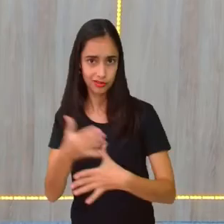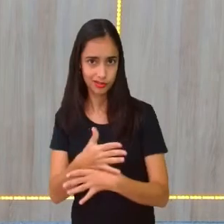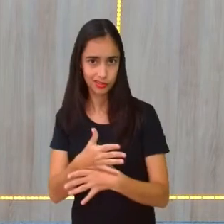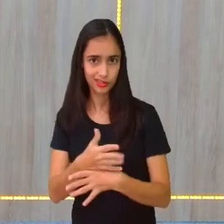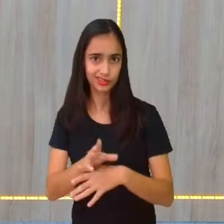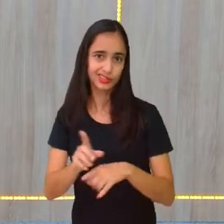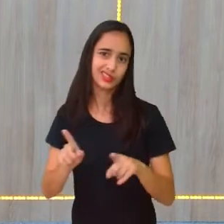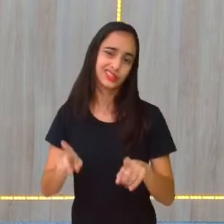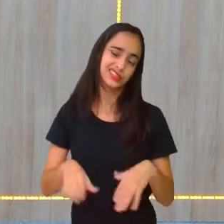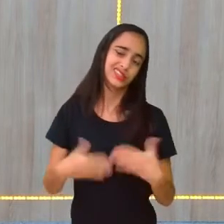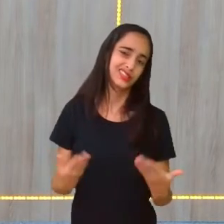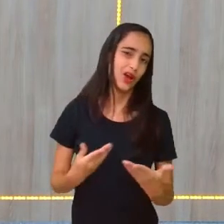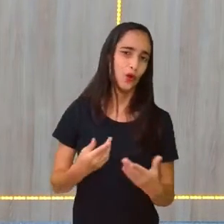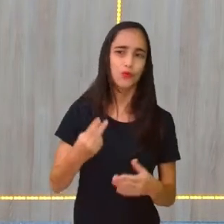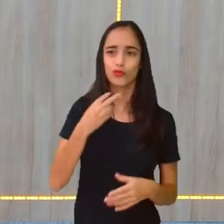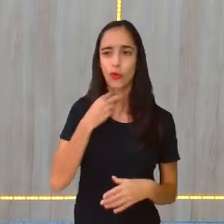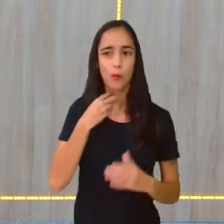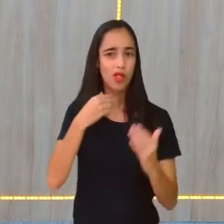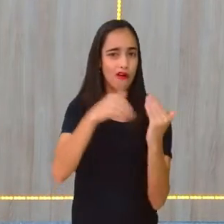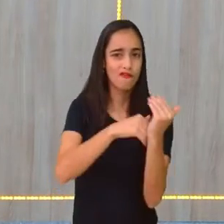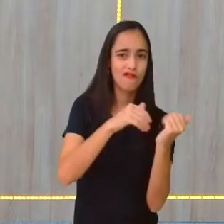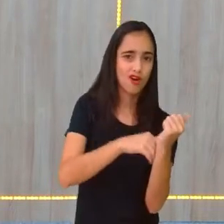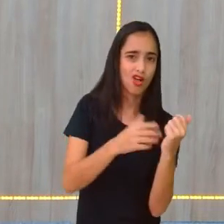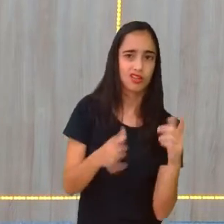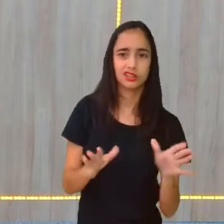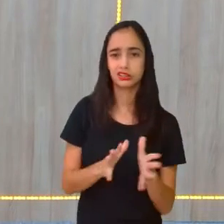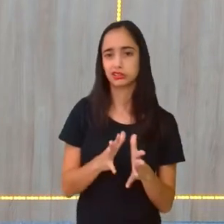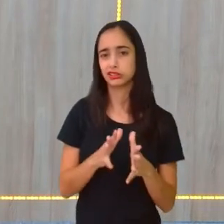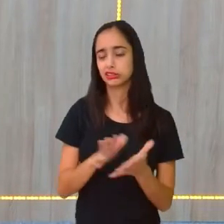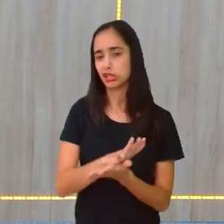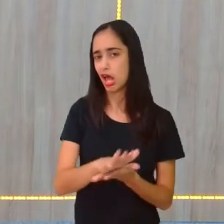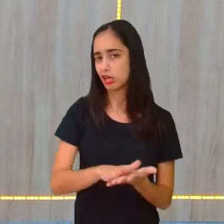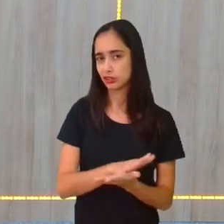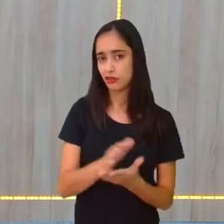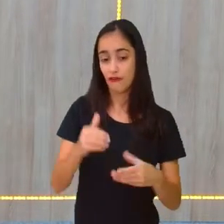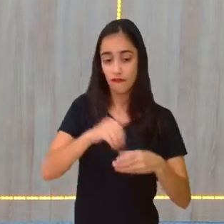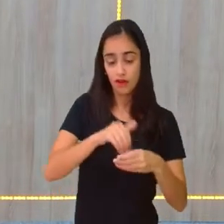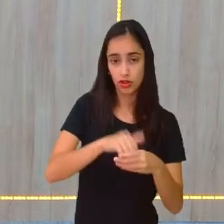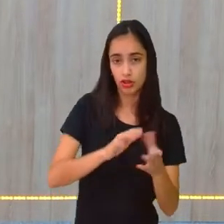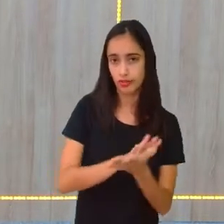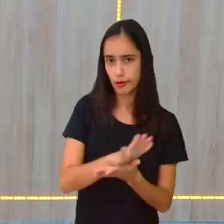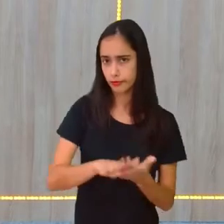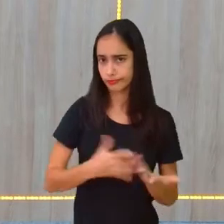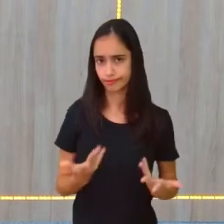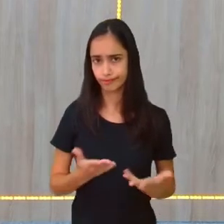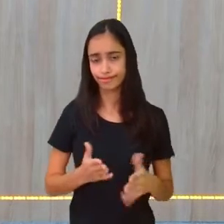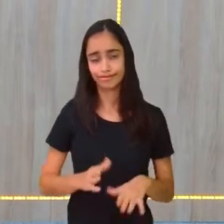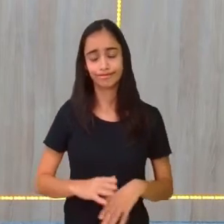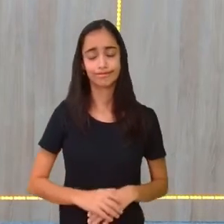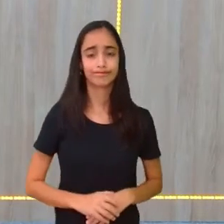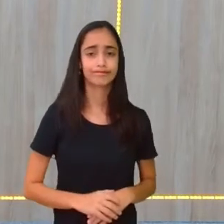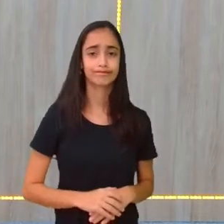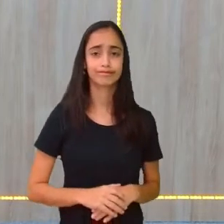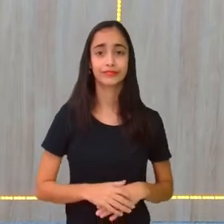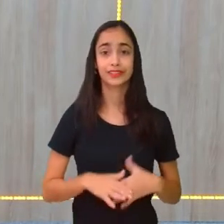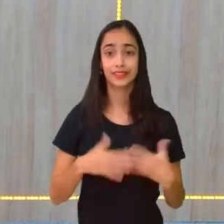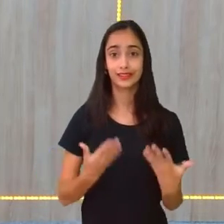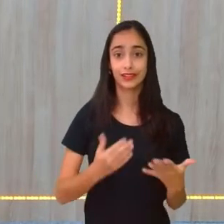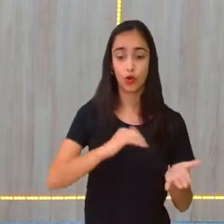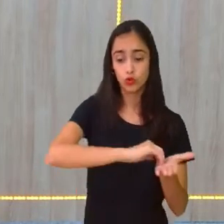estava fora. Então, estavam excluídos dessa cidadania, mulheres,